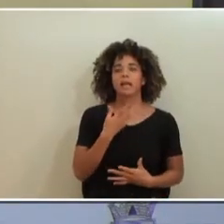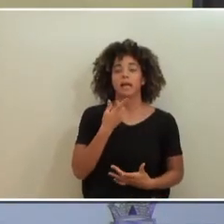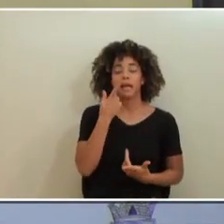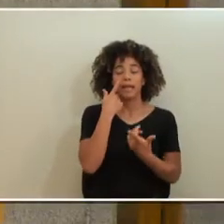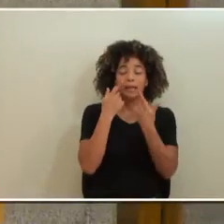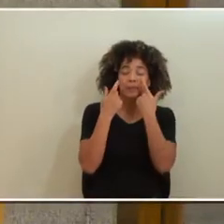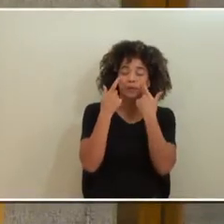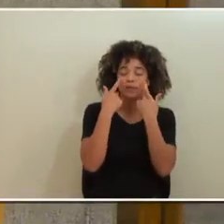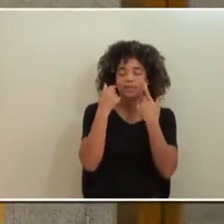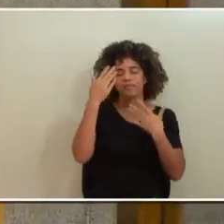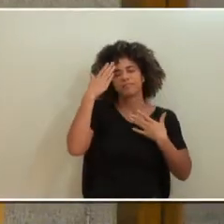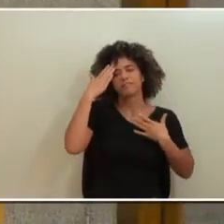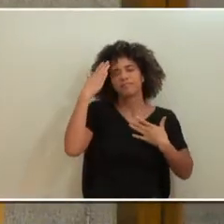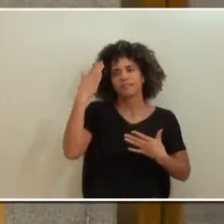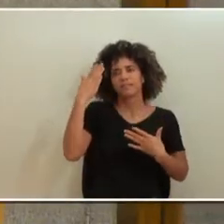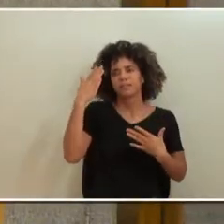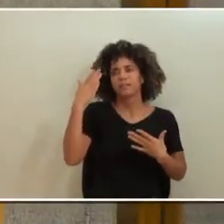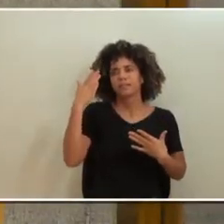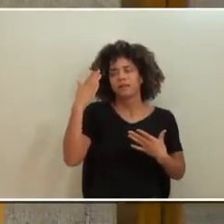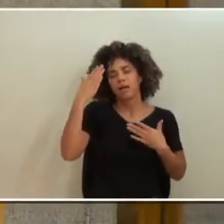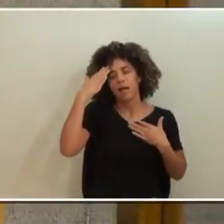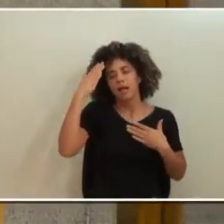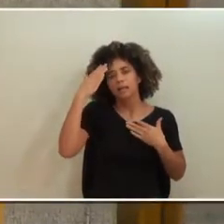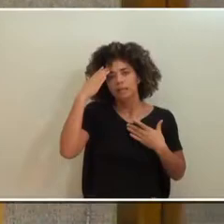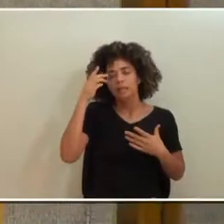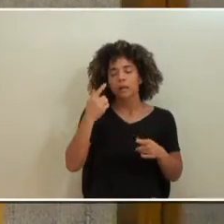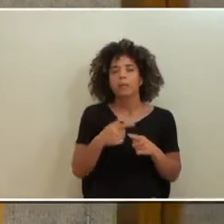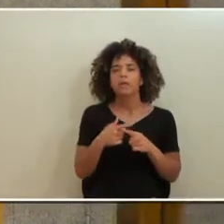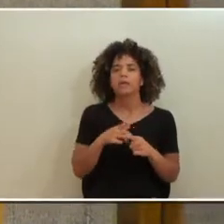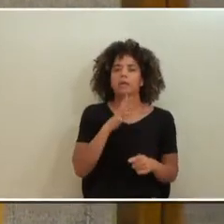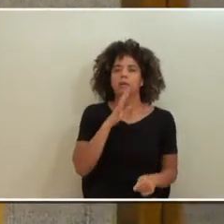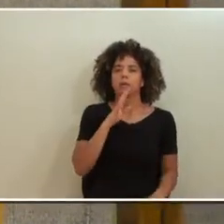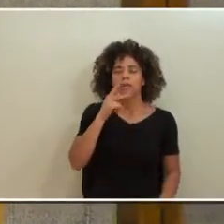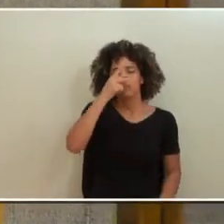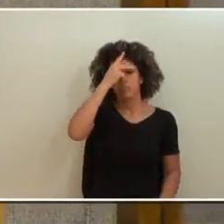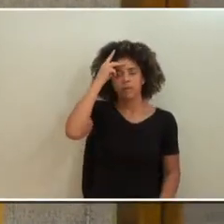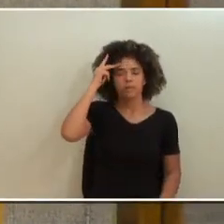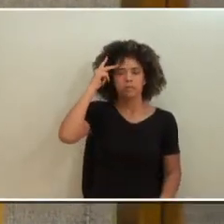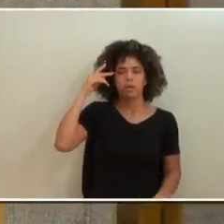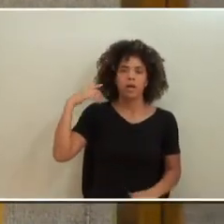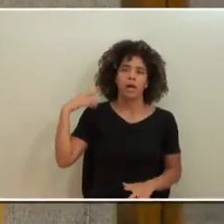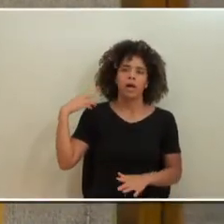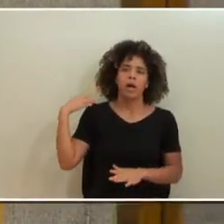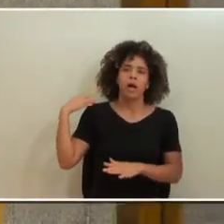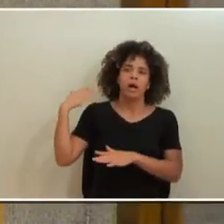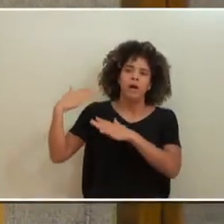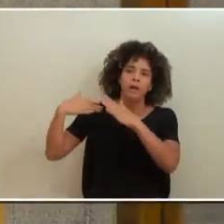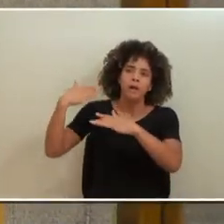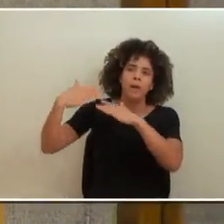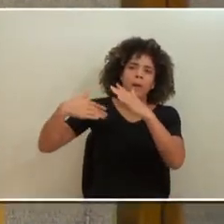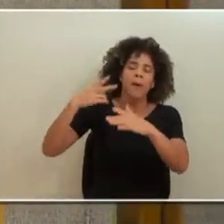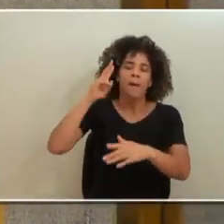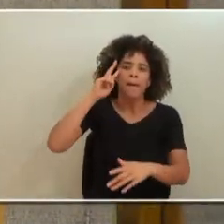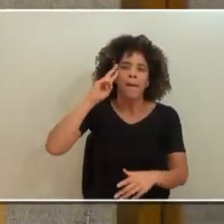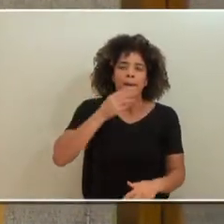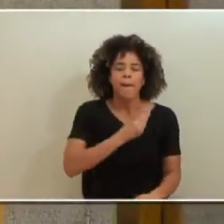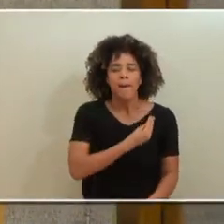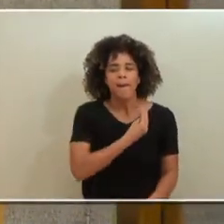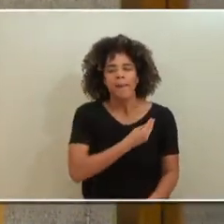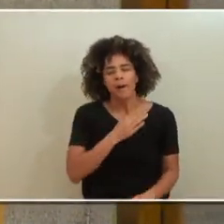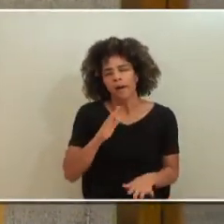Agradecer por pessoas que a gente conhece ao longo da nossa vida e que realmente fazem a diferença, às vezes por um breve momento, às vezes por